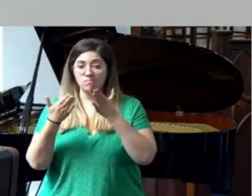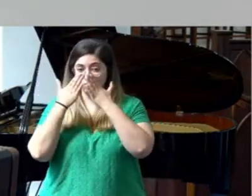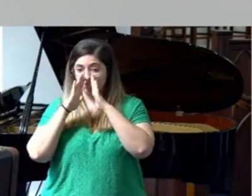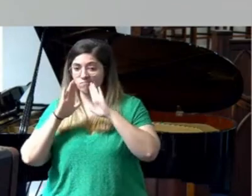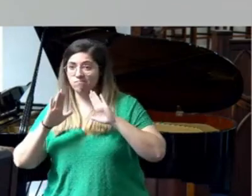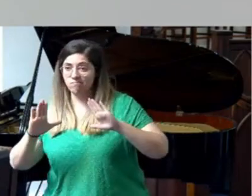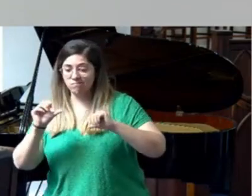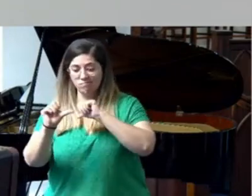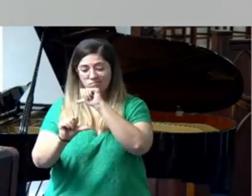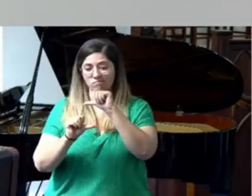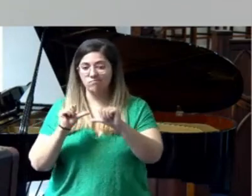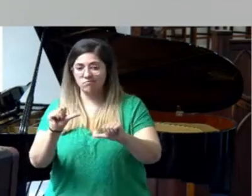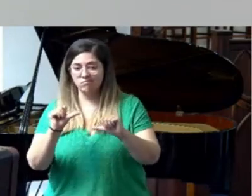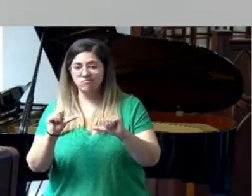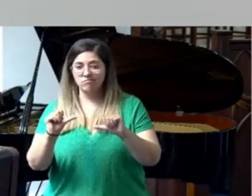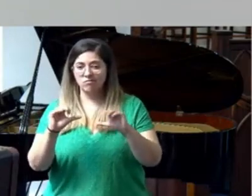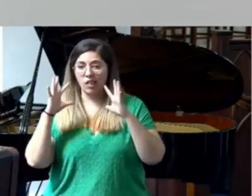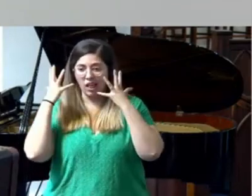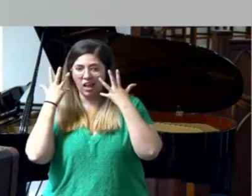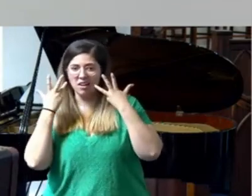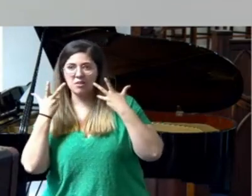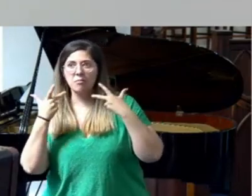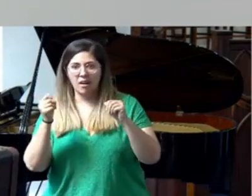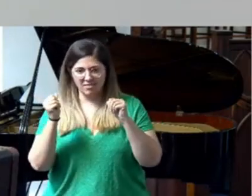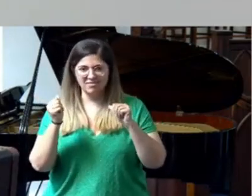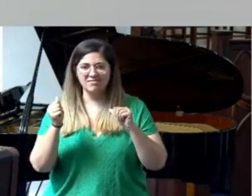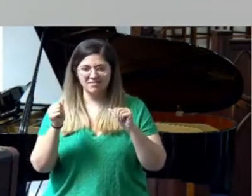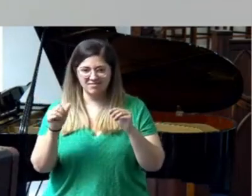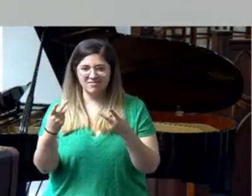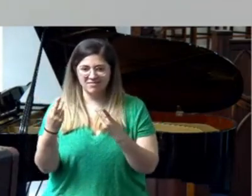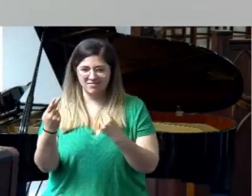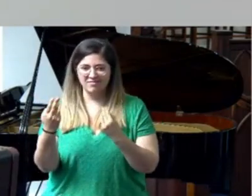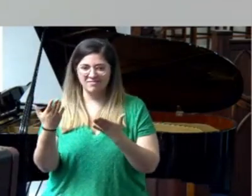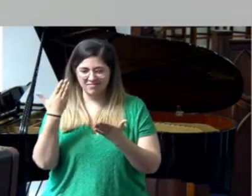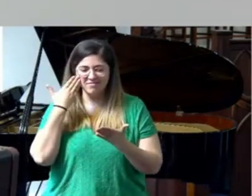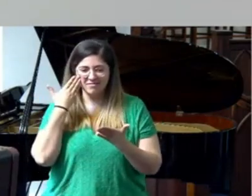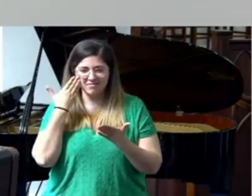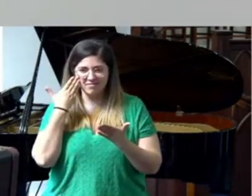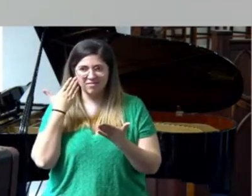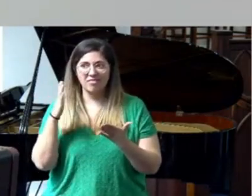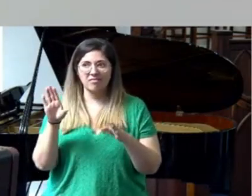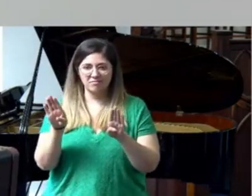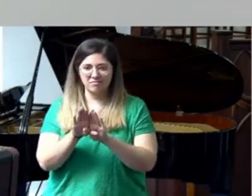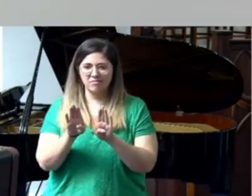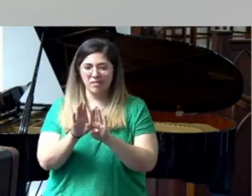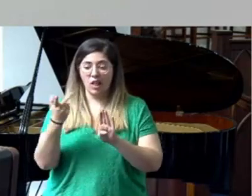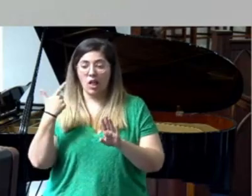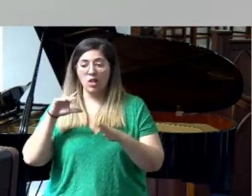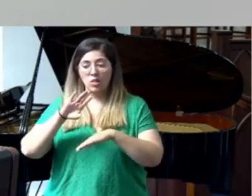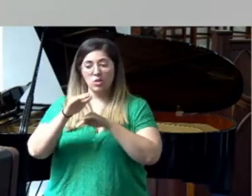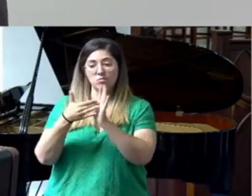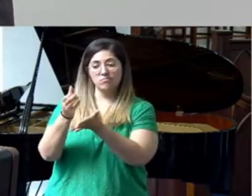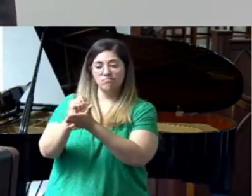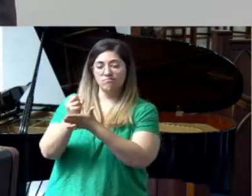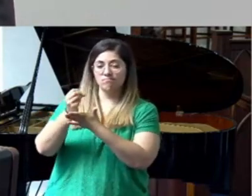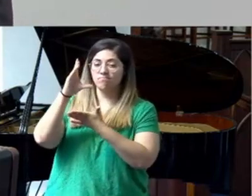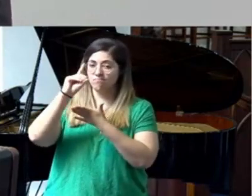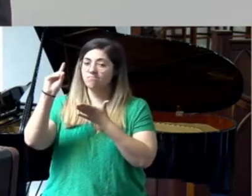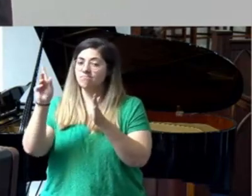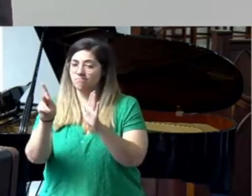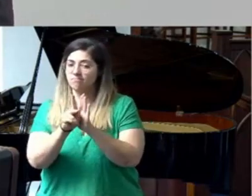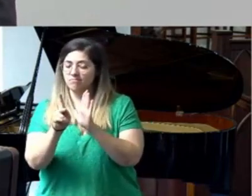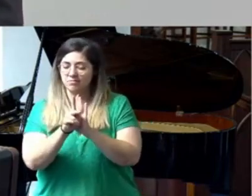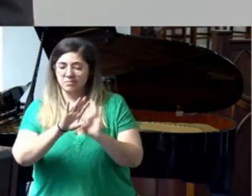ainda está na mão dele, de Deus. Queridos irmãos, vamos para a quinta ideia.